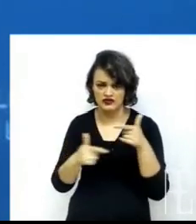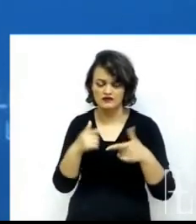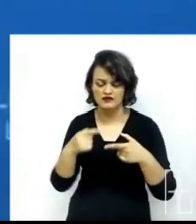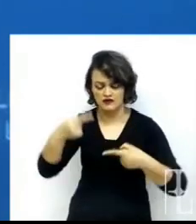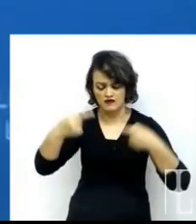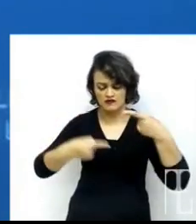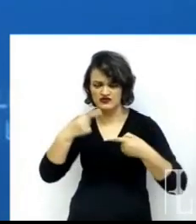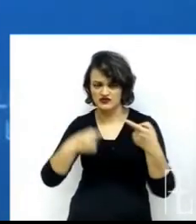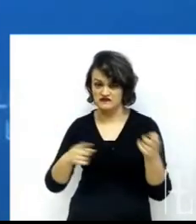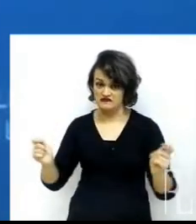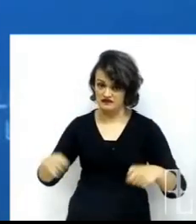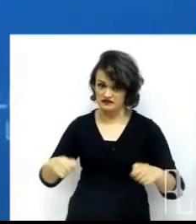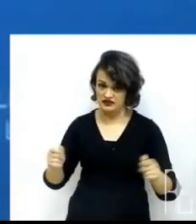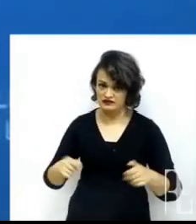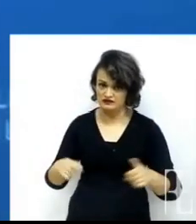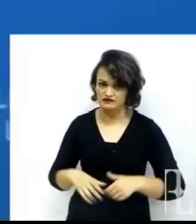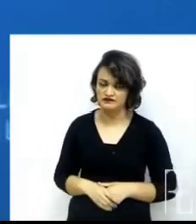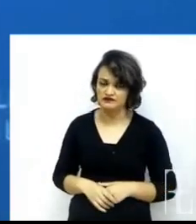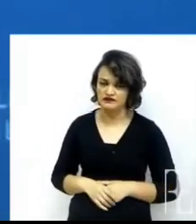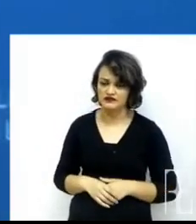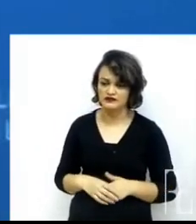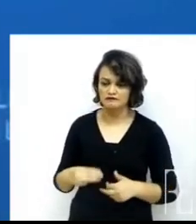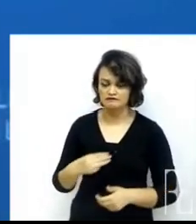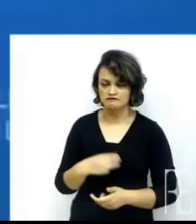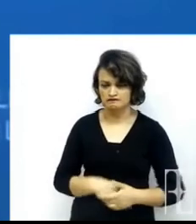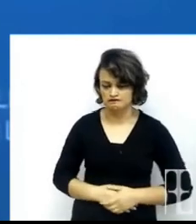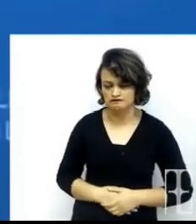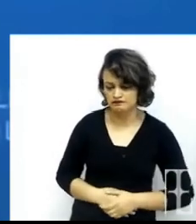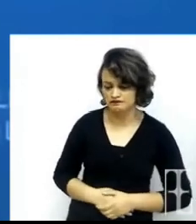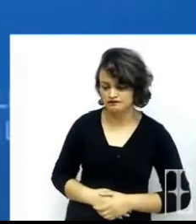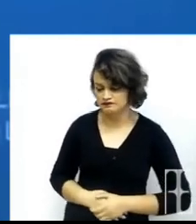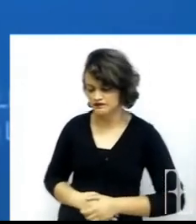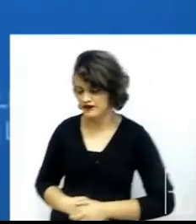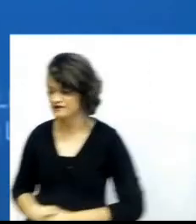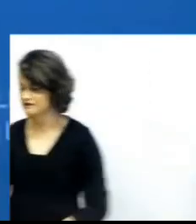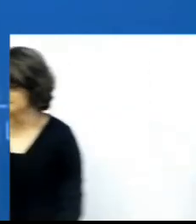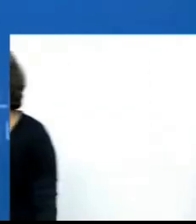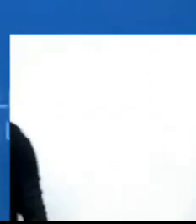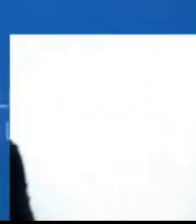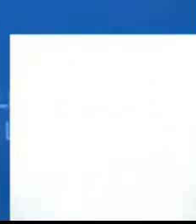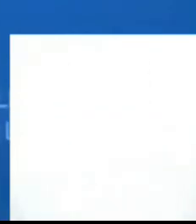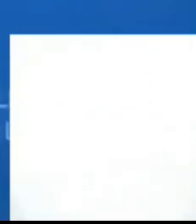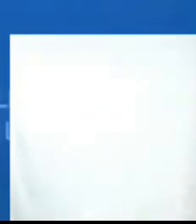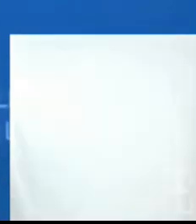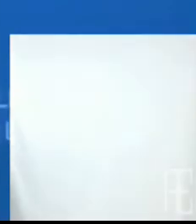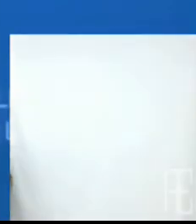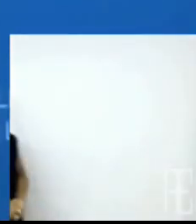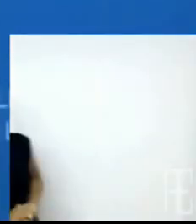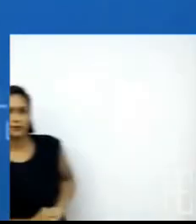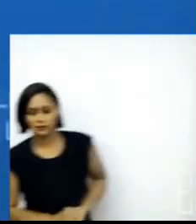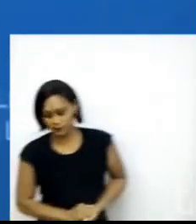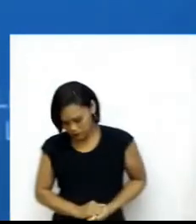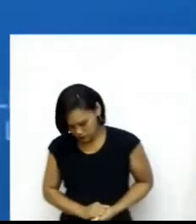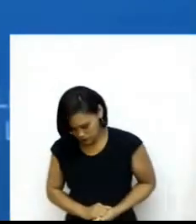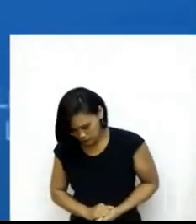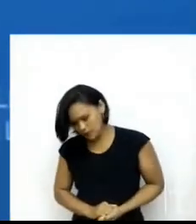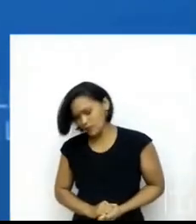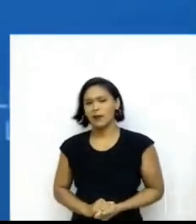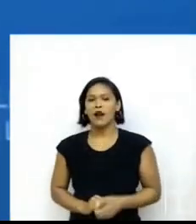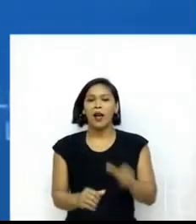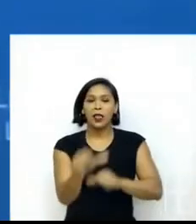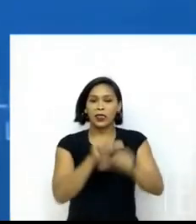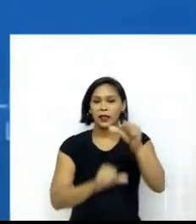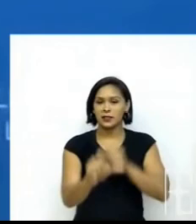competitivo. Senhores ministros, amigos, senhoras e senhores, a transformação digital